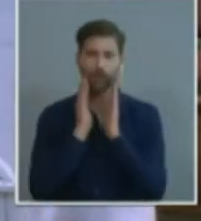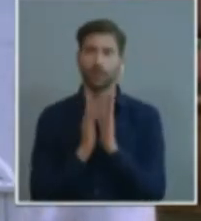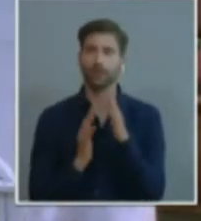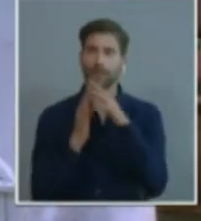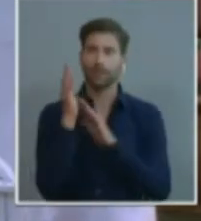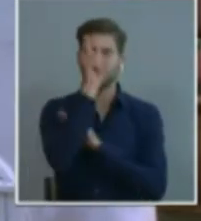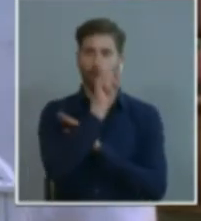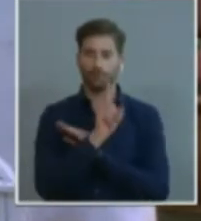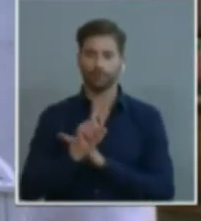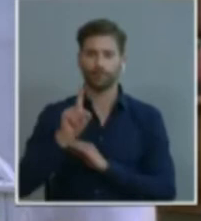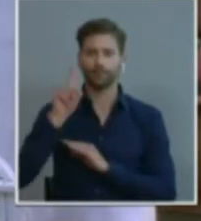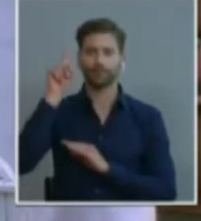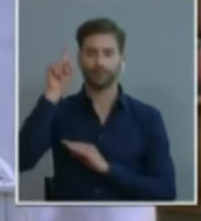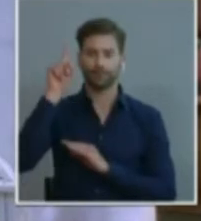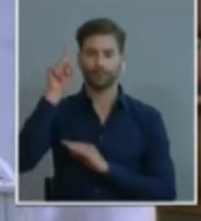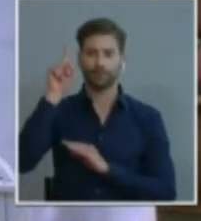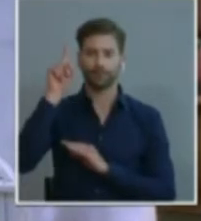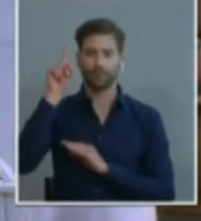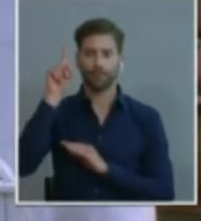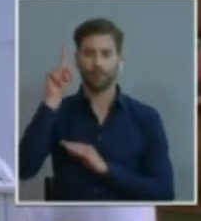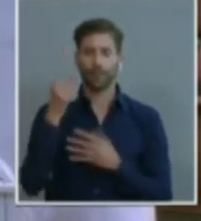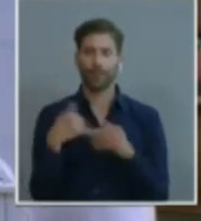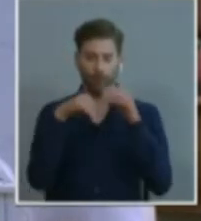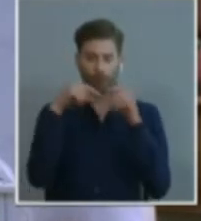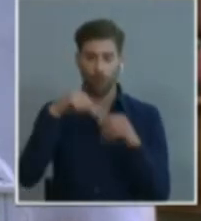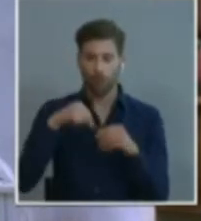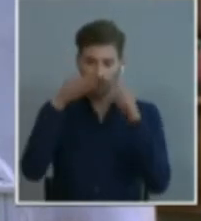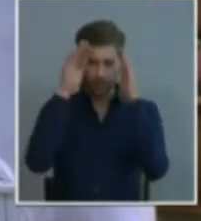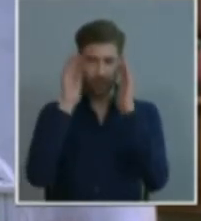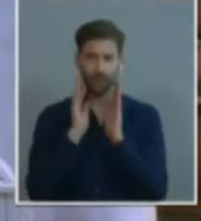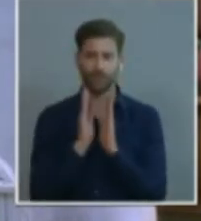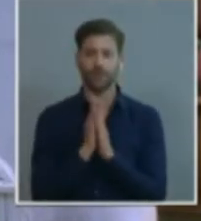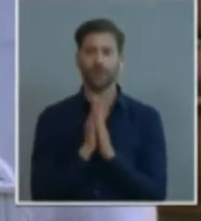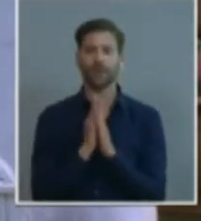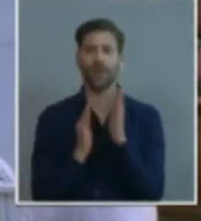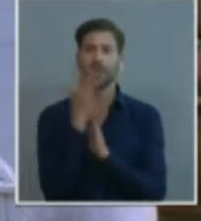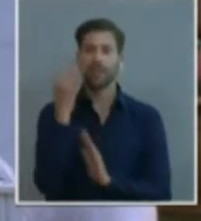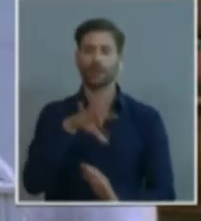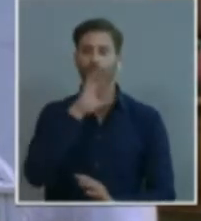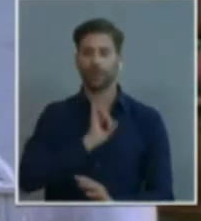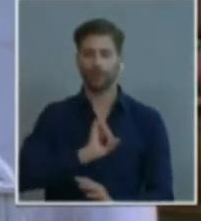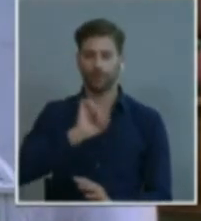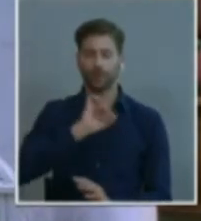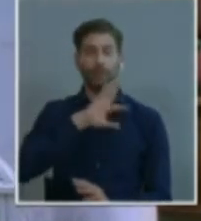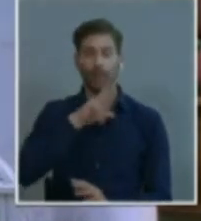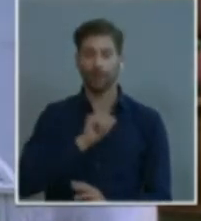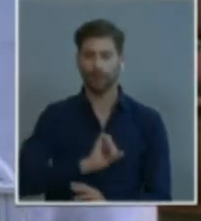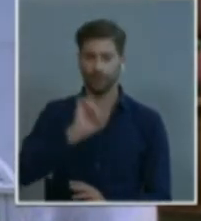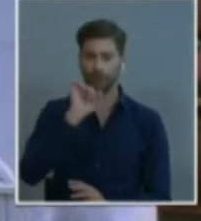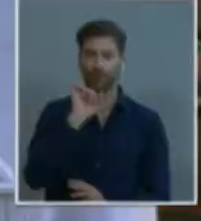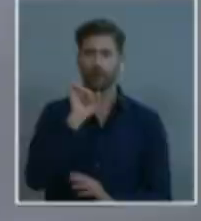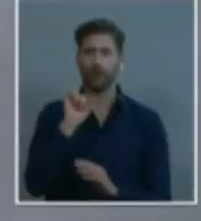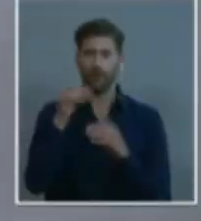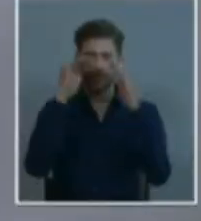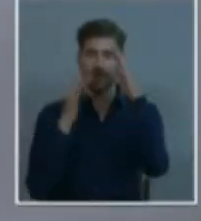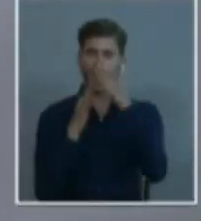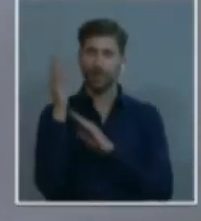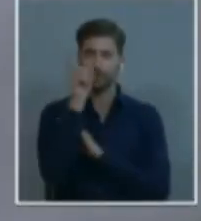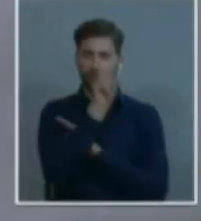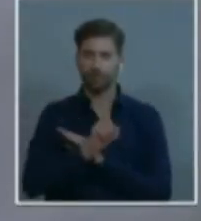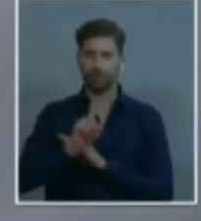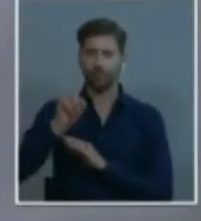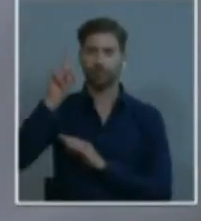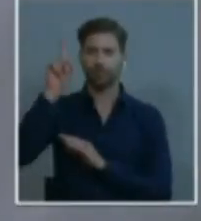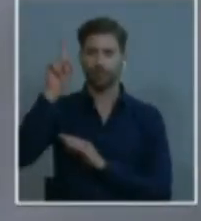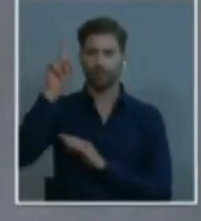Maria. Hoje, a Virgem Mãe de Deus foi elevada à glória do céu. Ela é a aurora